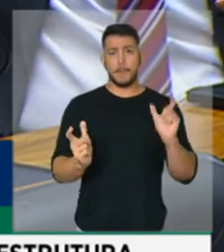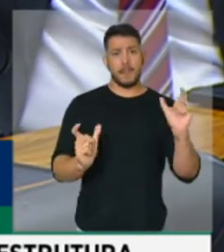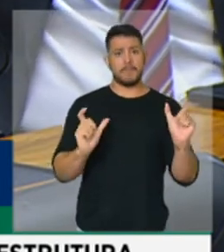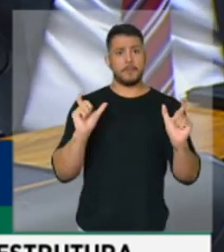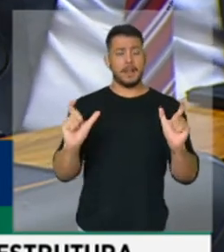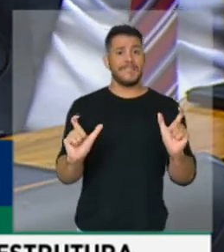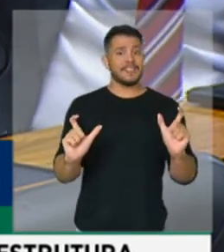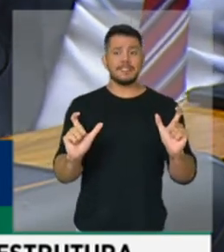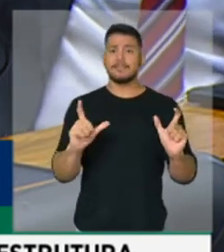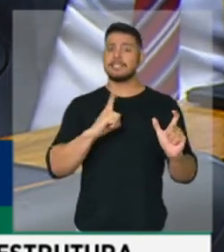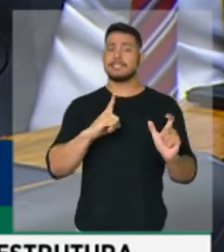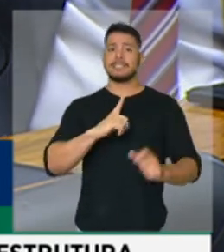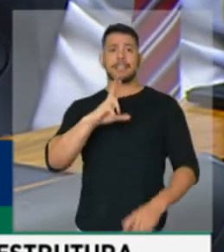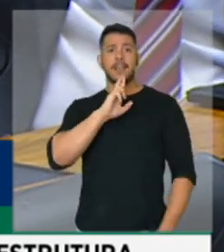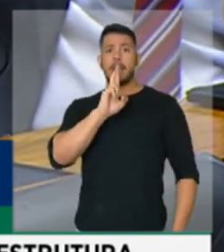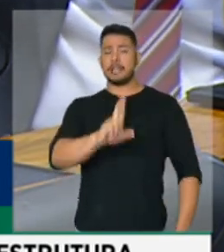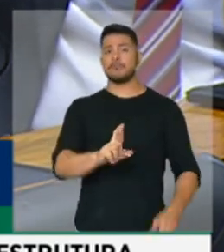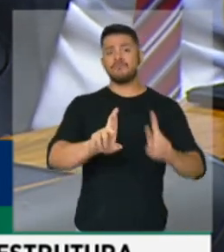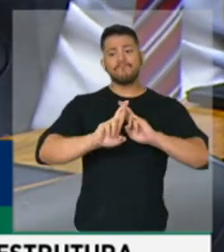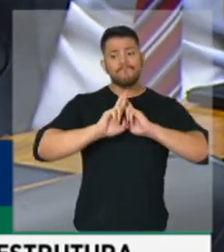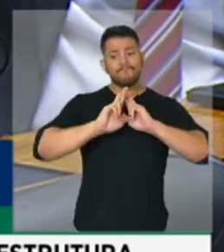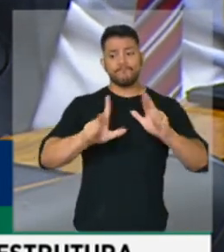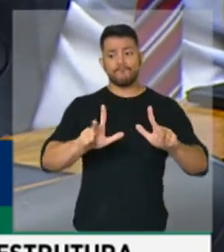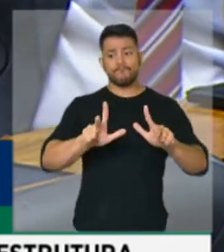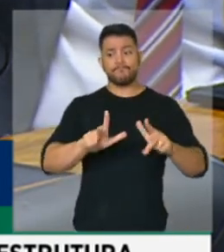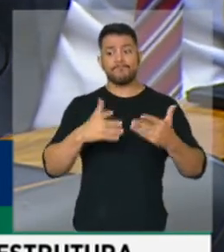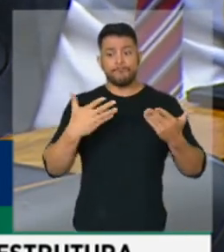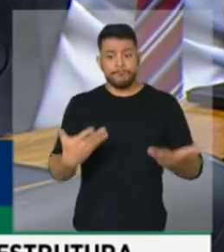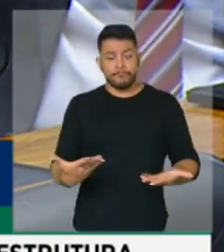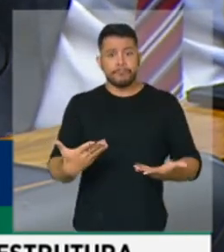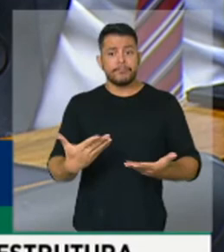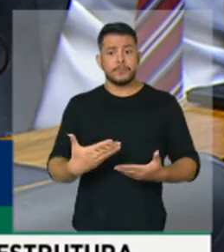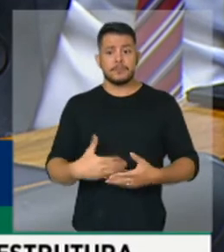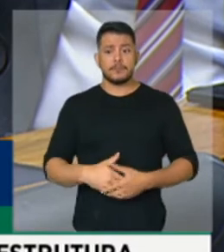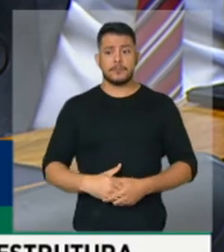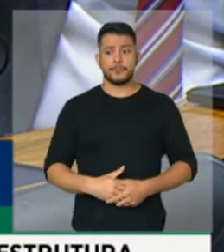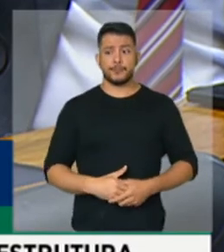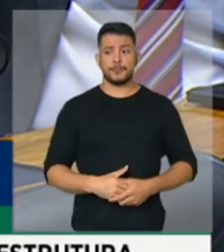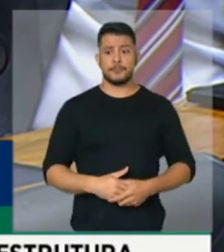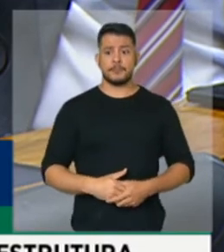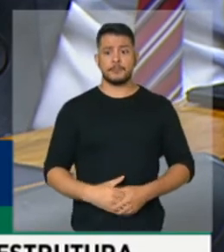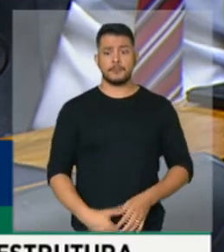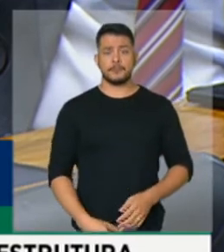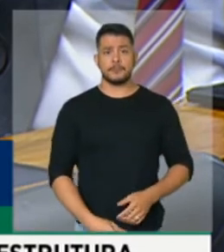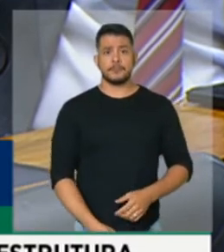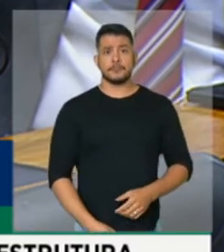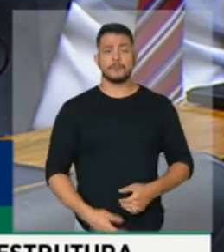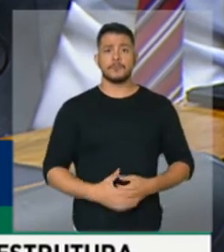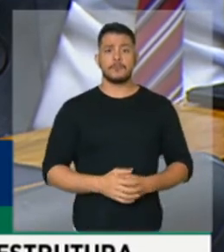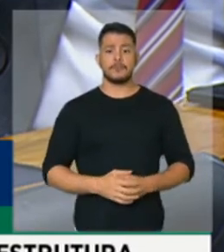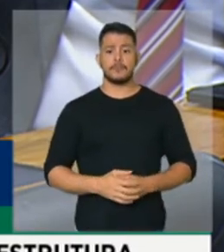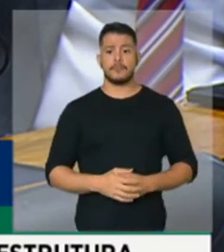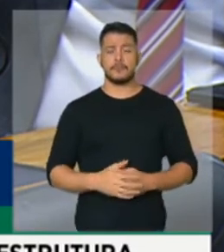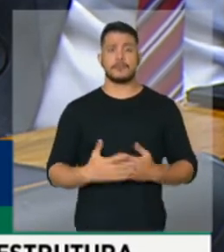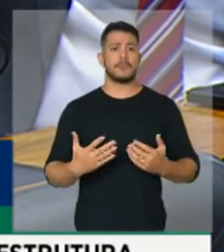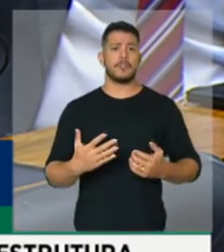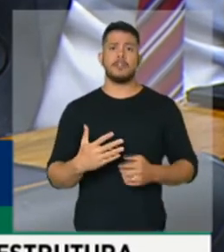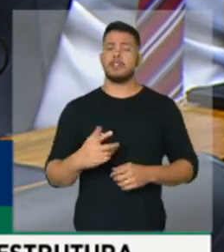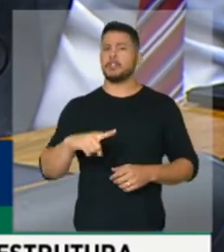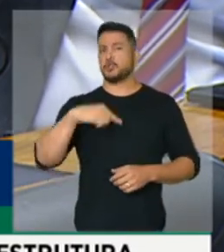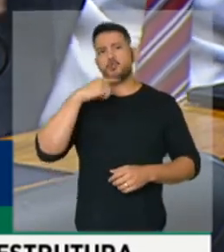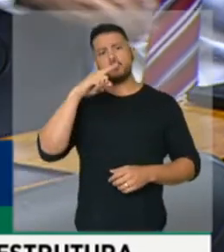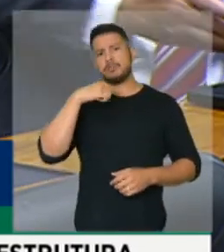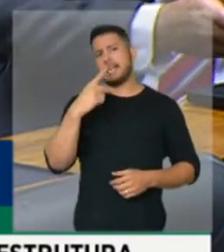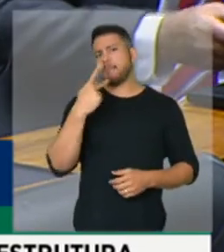resultados totalmente distintos, carecendo de qualquer racionalidade o argumento de que haveria inexatidão a